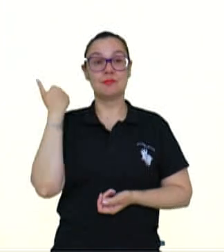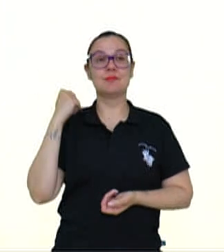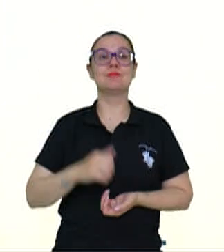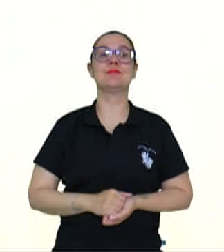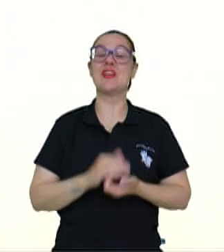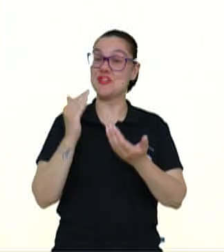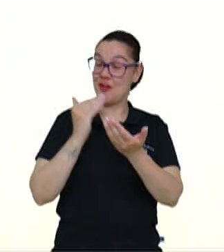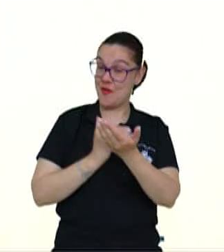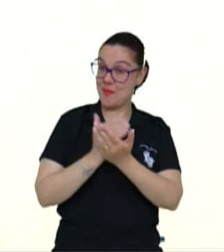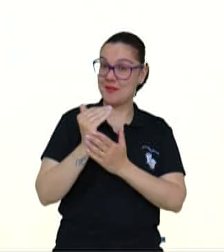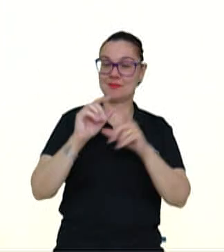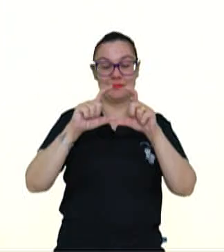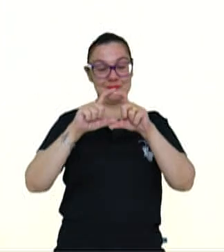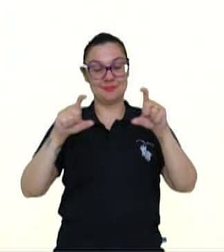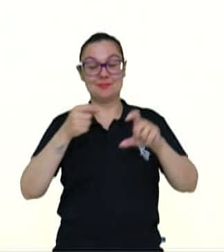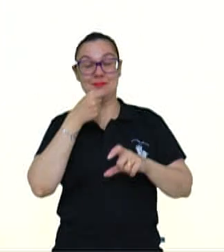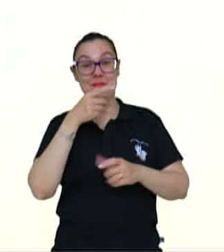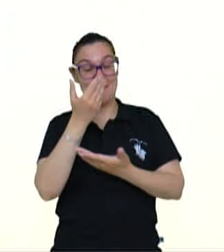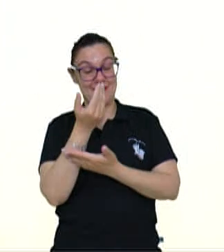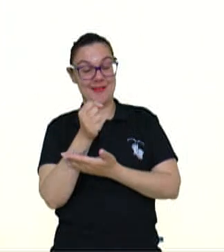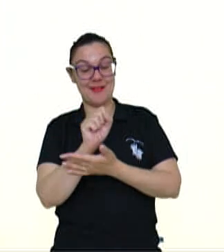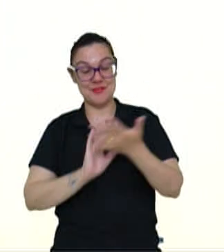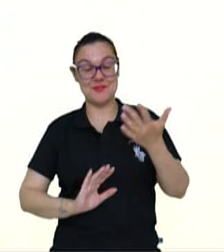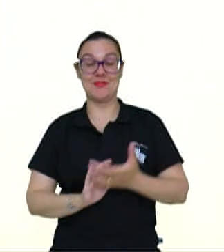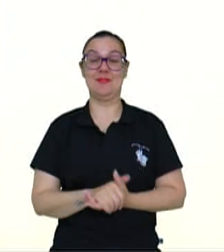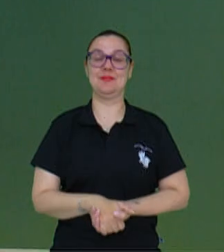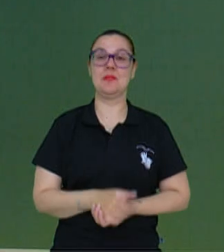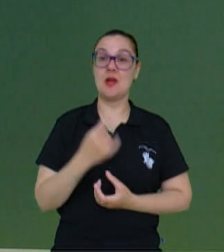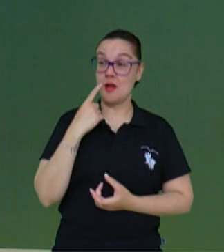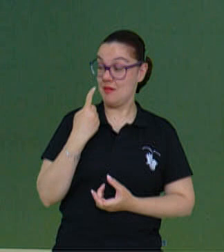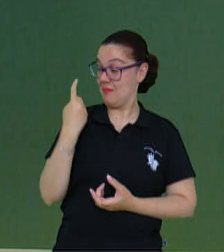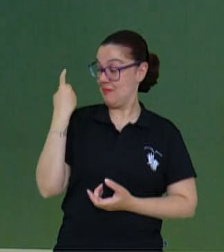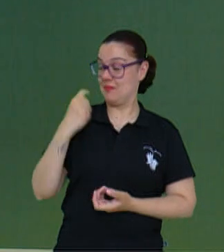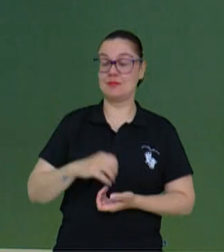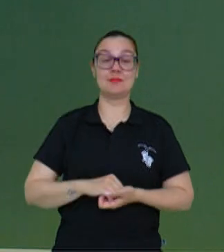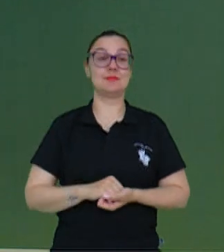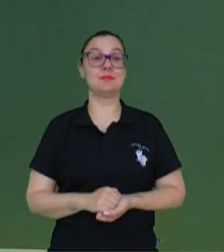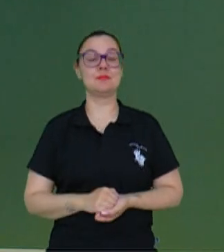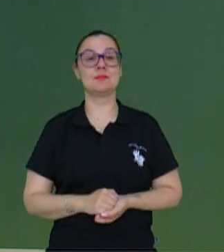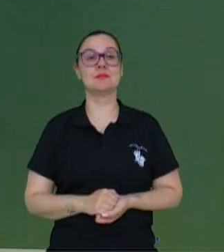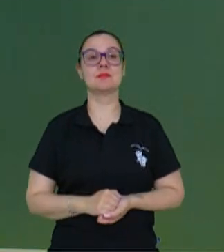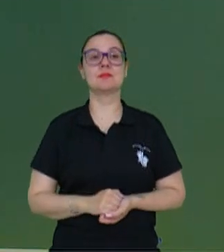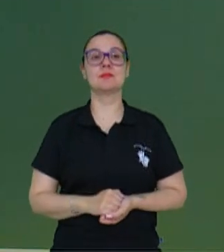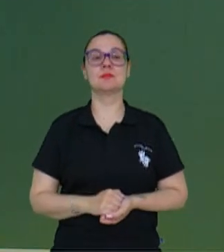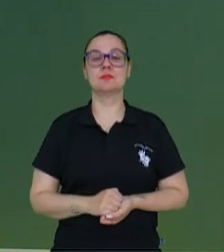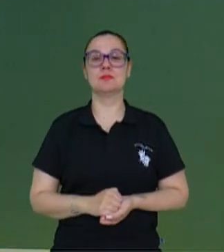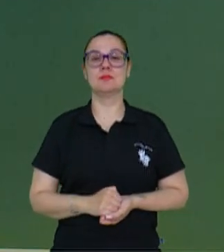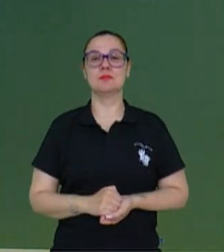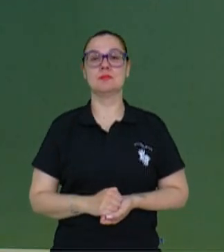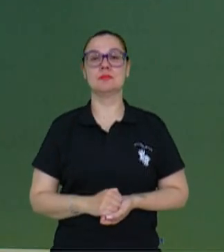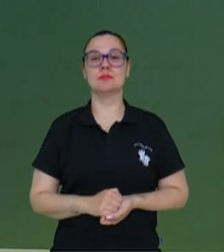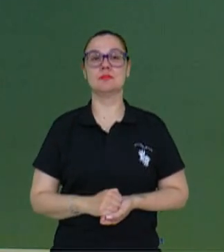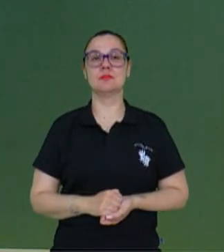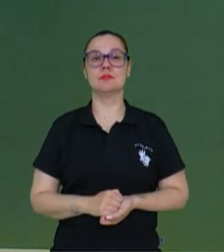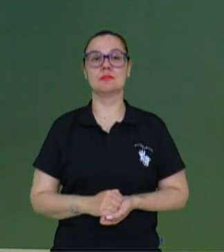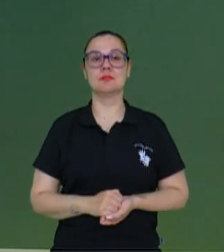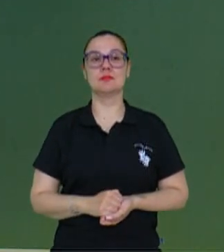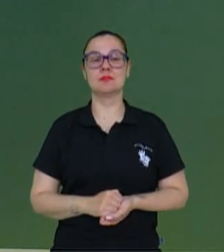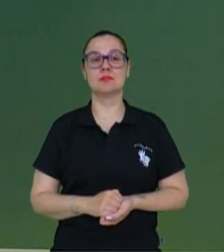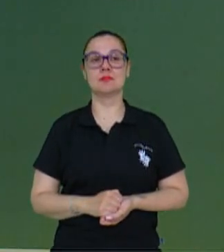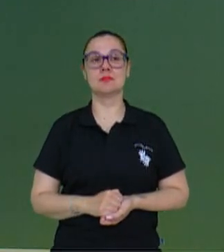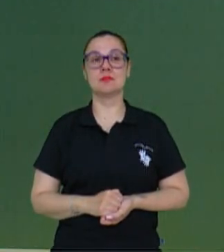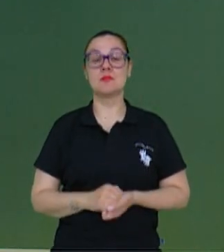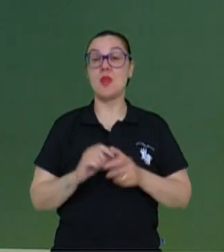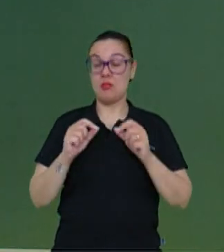a gente já vai ter uma atividade. Olha só, o mensaje que envia o emissor nem sempre chega ao receptor.